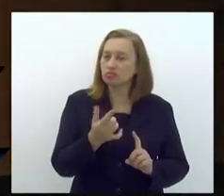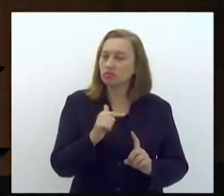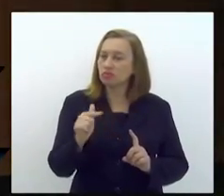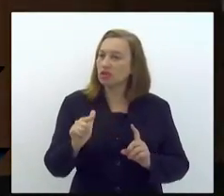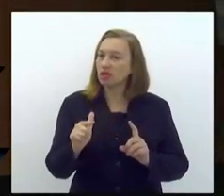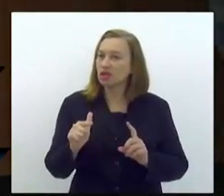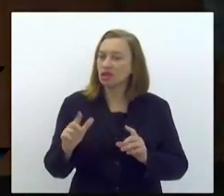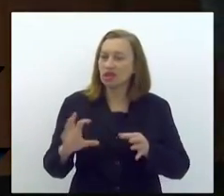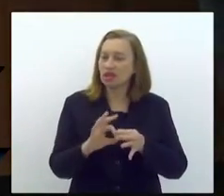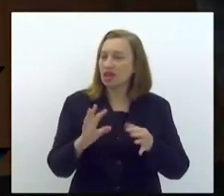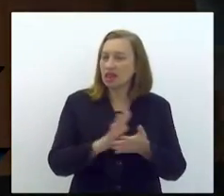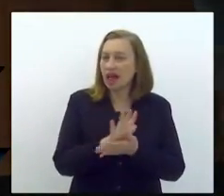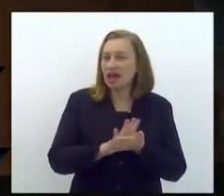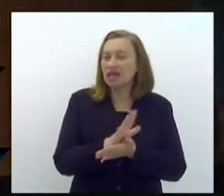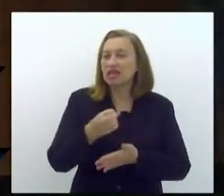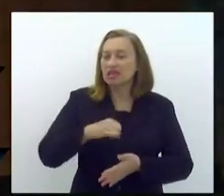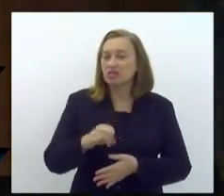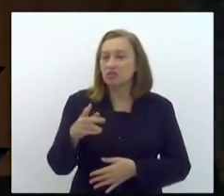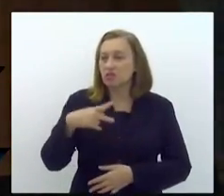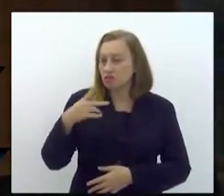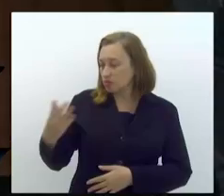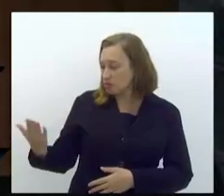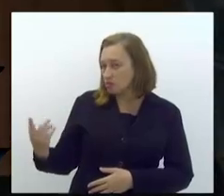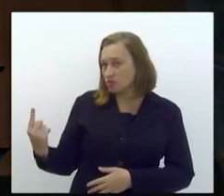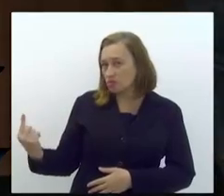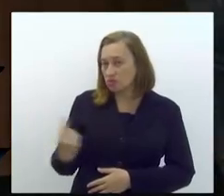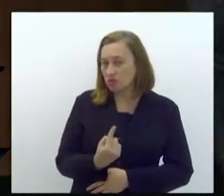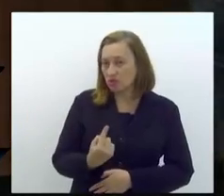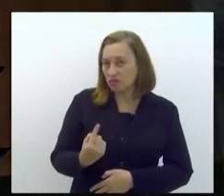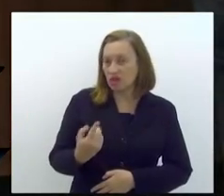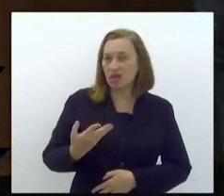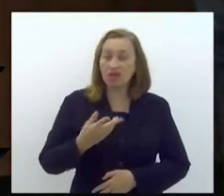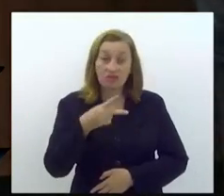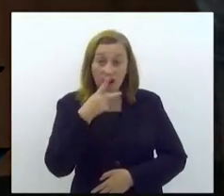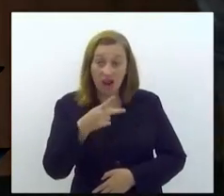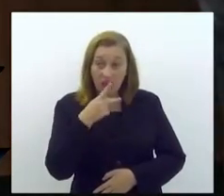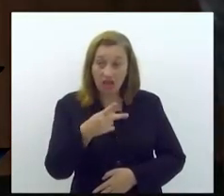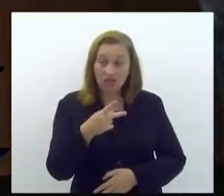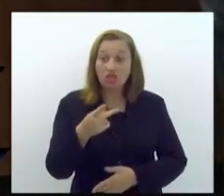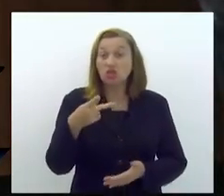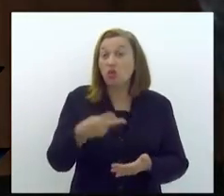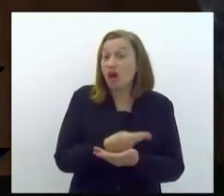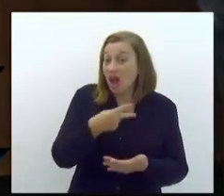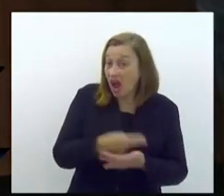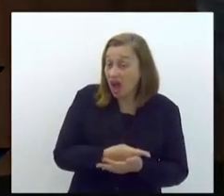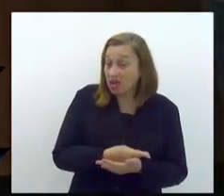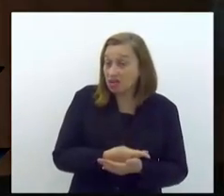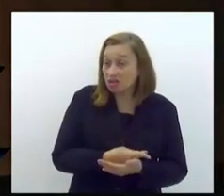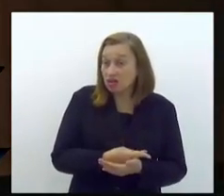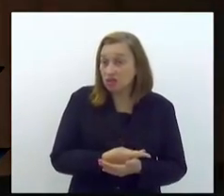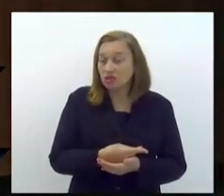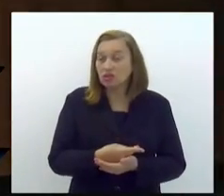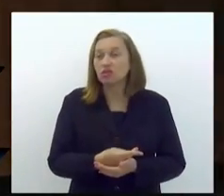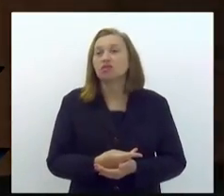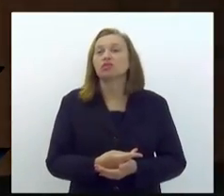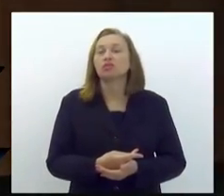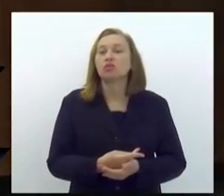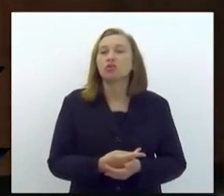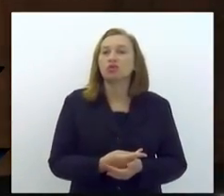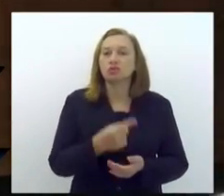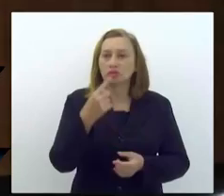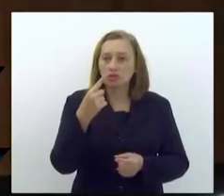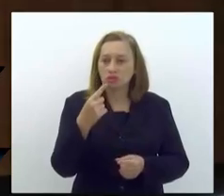se os colegas vieram aqui fizeram meia culpa estão equivocados tanto quanto a ordem fascista